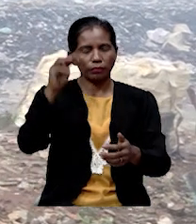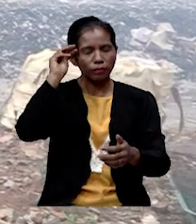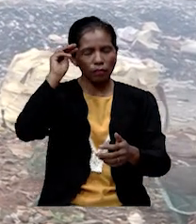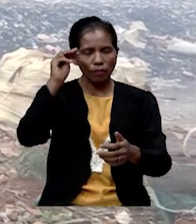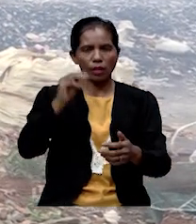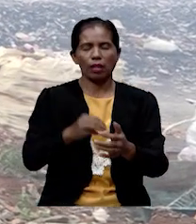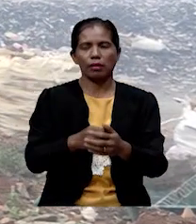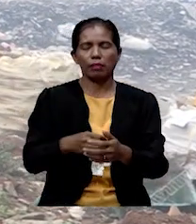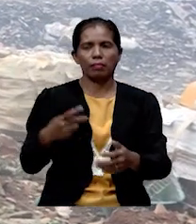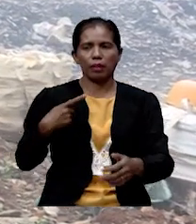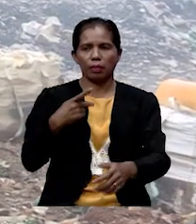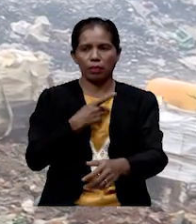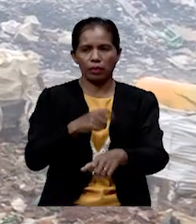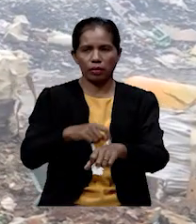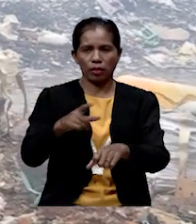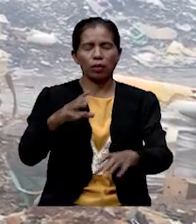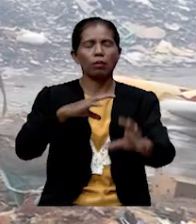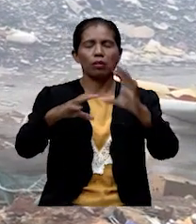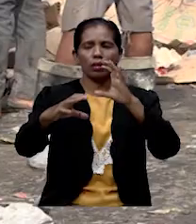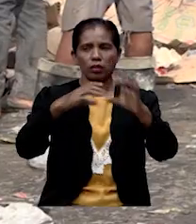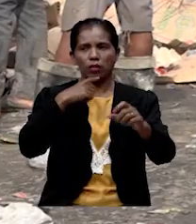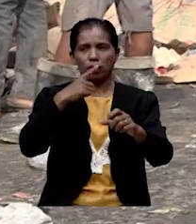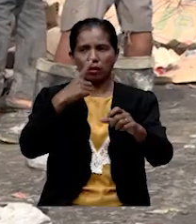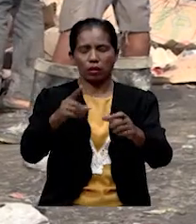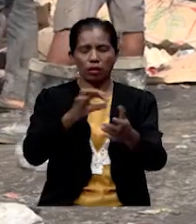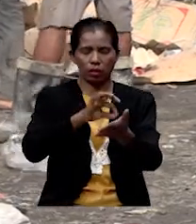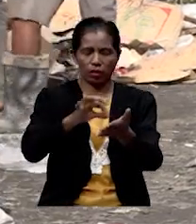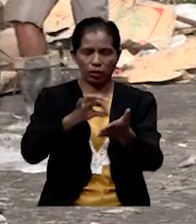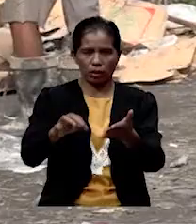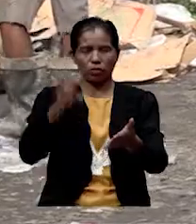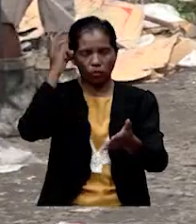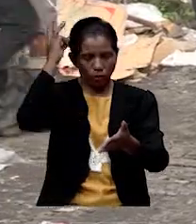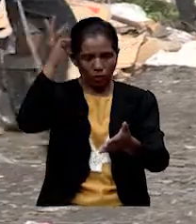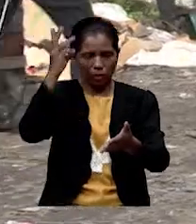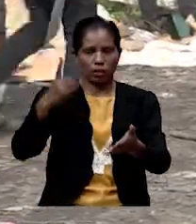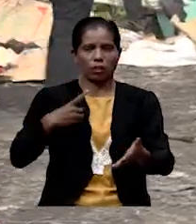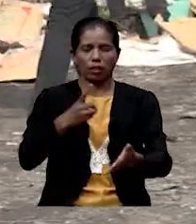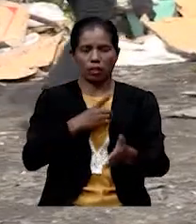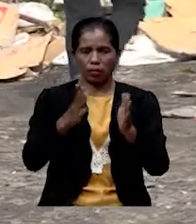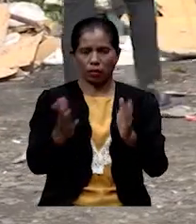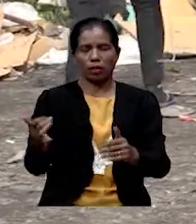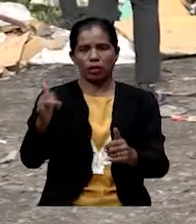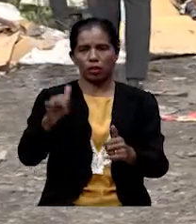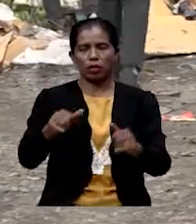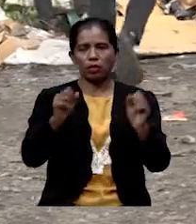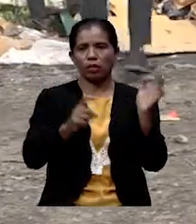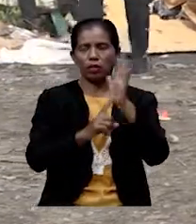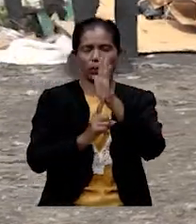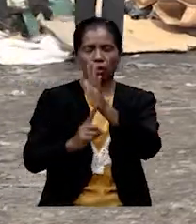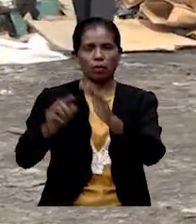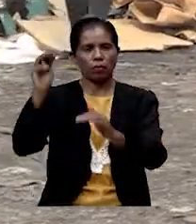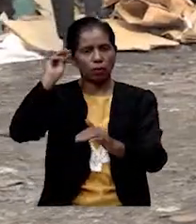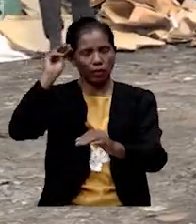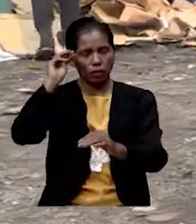assunto parlamentar no comunicação social, registra ela preocupação deputado siranian, rodi relata ba